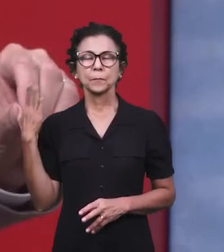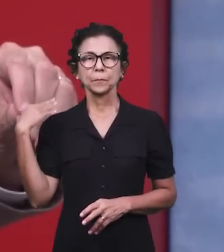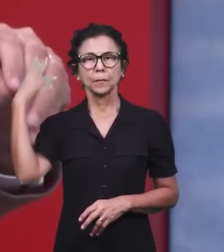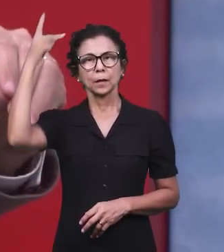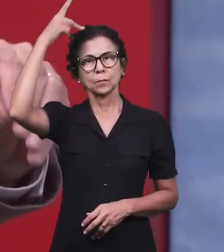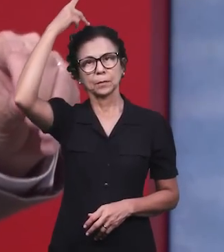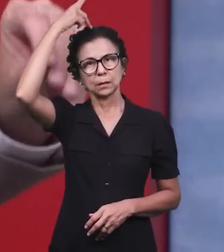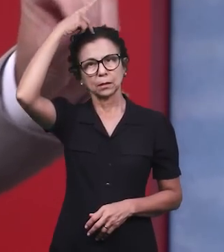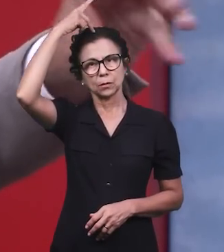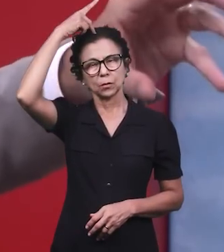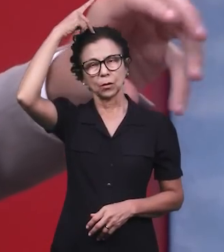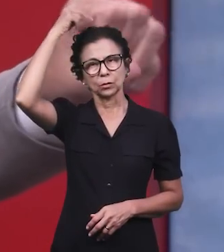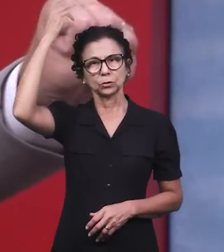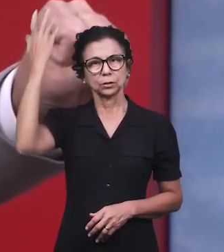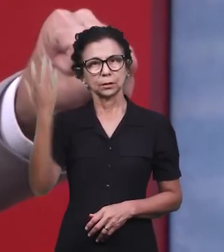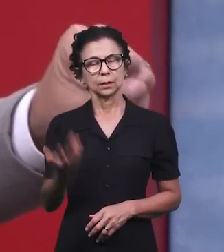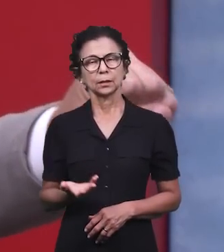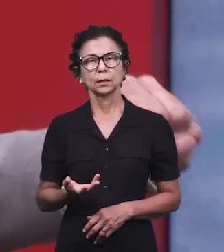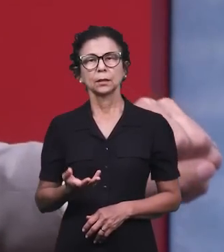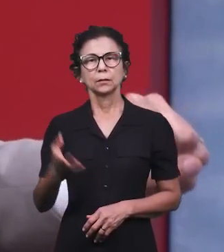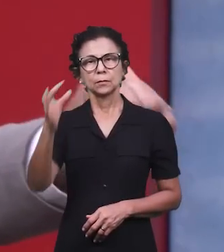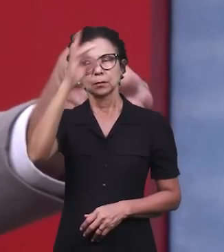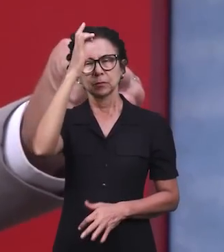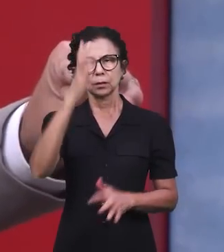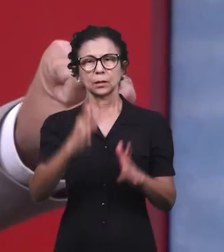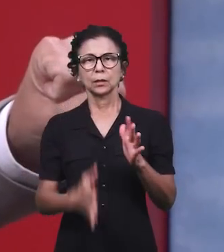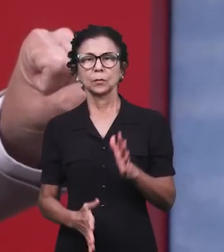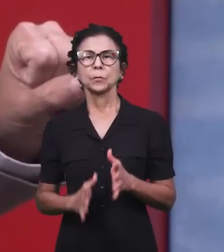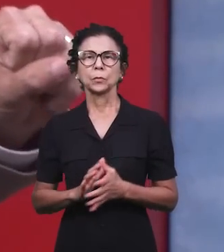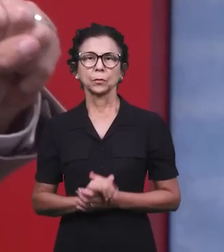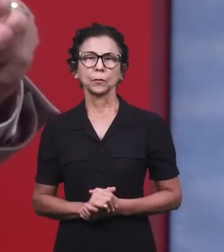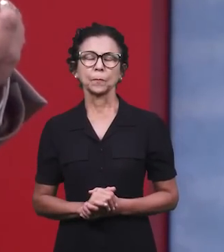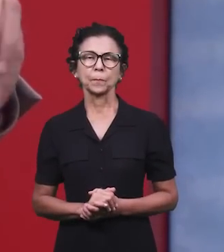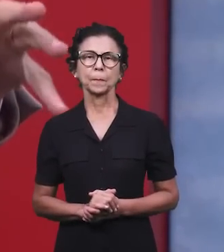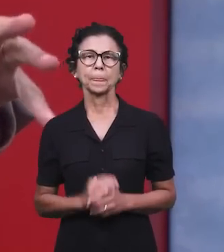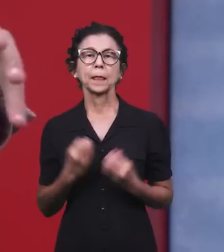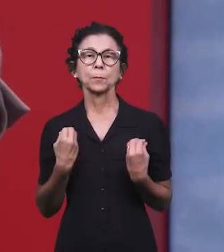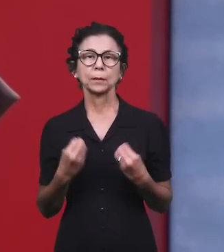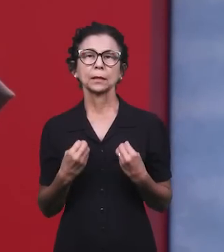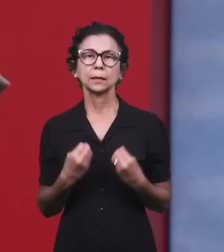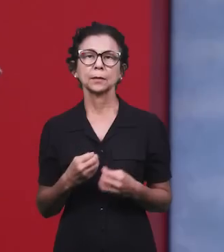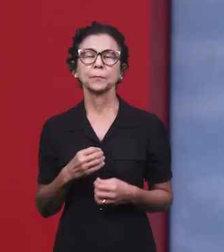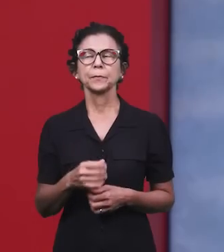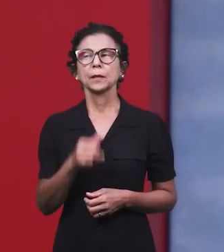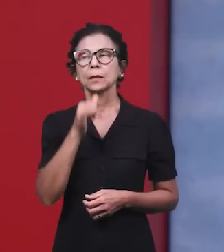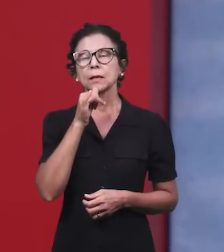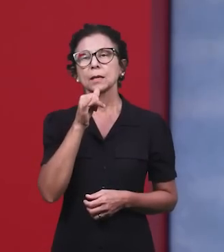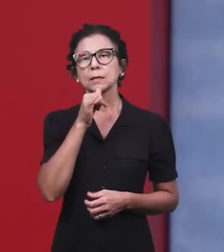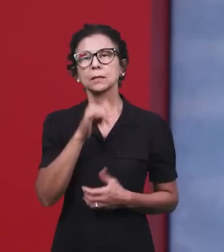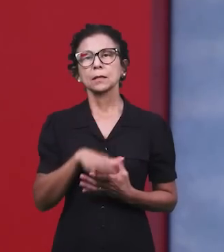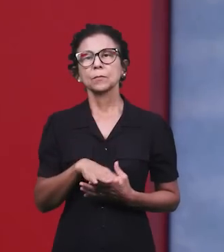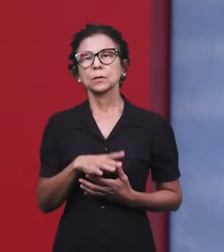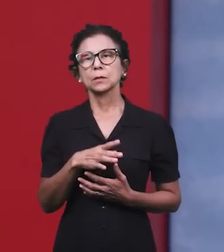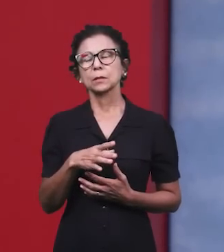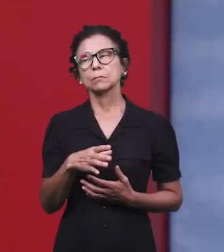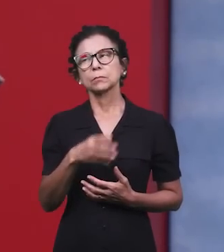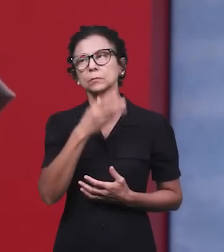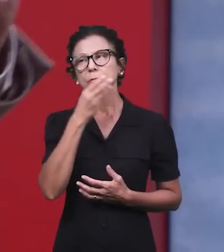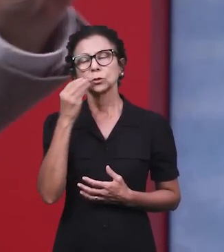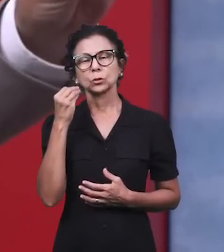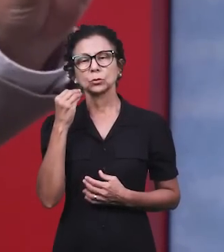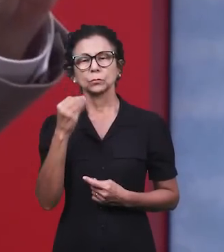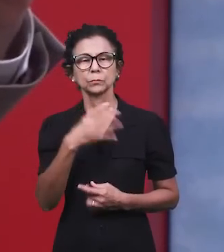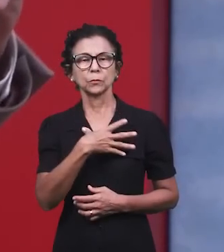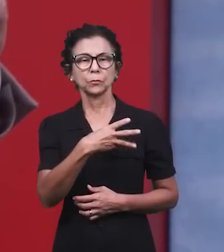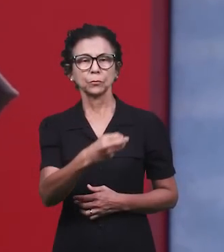revelar. Eu quero um jejum você por esse motivo. Né? Você pede uma imposição de mãos, numa visita, eu quero um jejum que você faça pelo seu filho, pelo